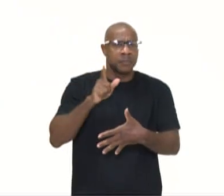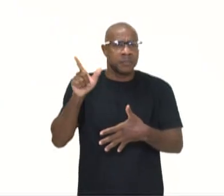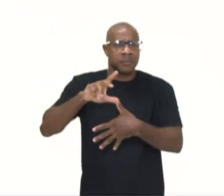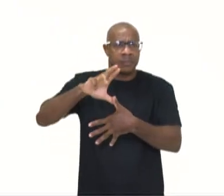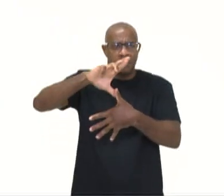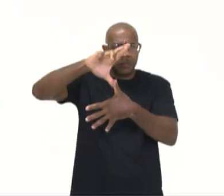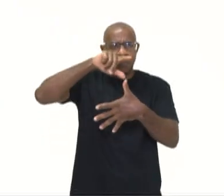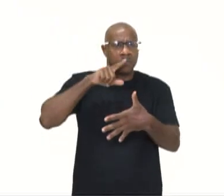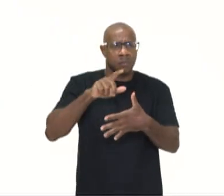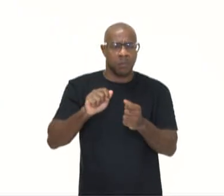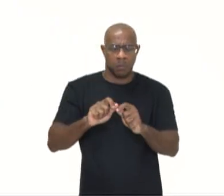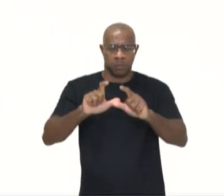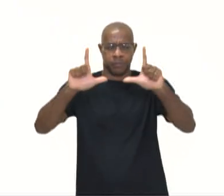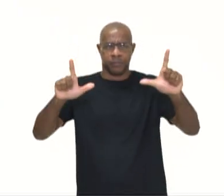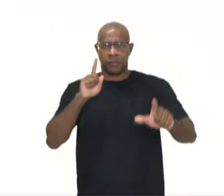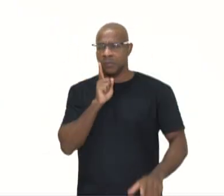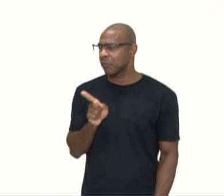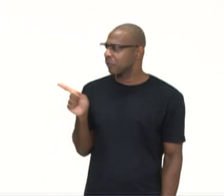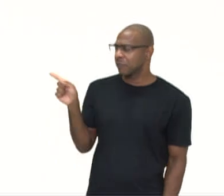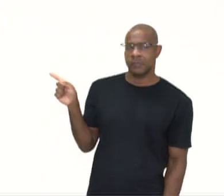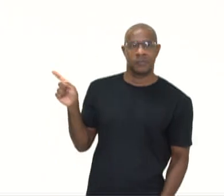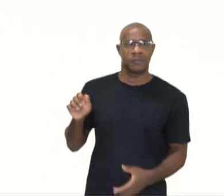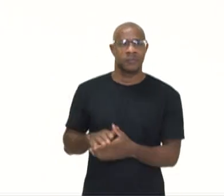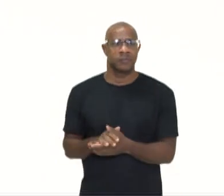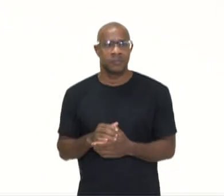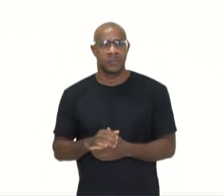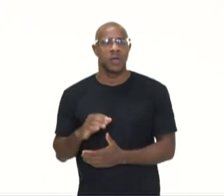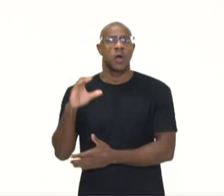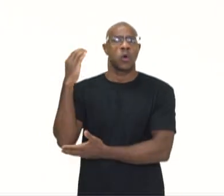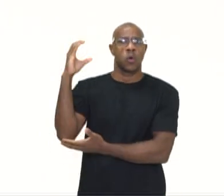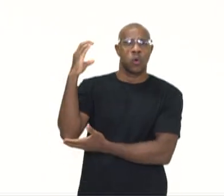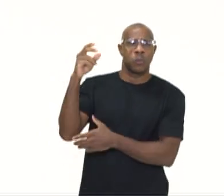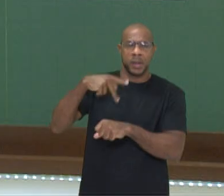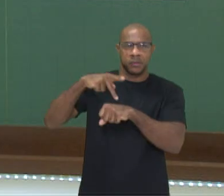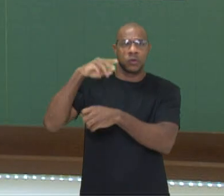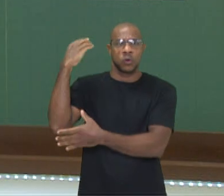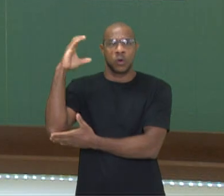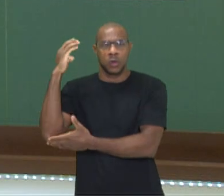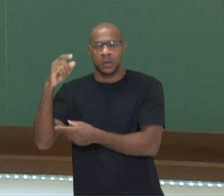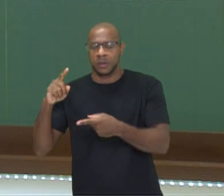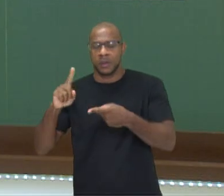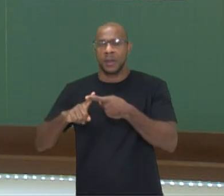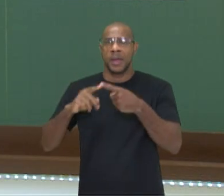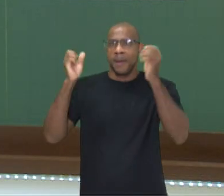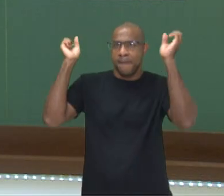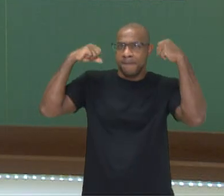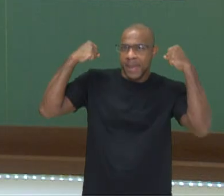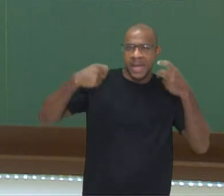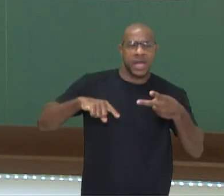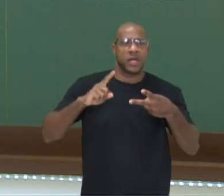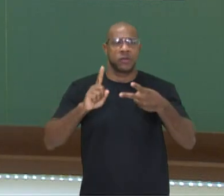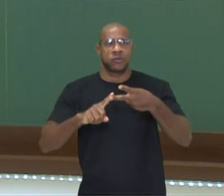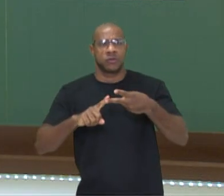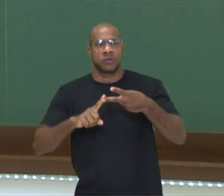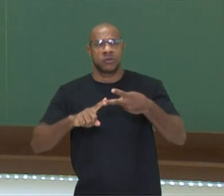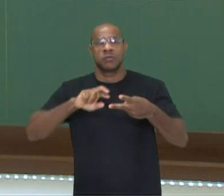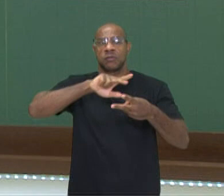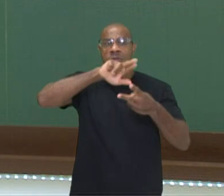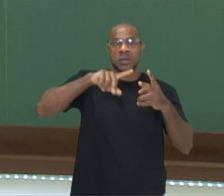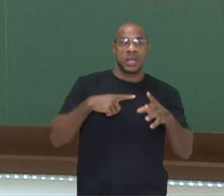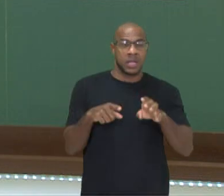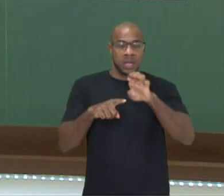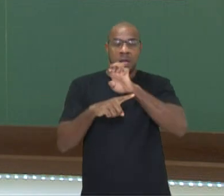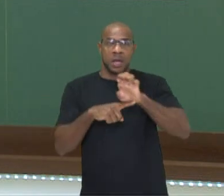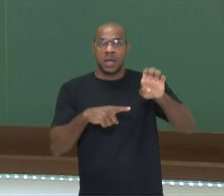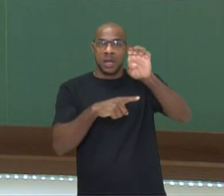maior, né? E aí a gente vê, ó, Colômbia, né? O México e tal. Então, veja bem, aqui está o